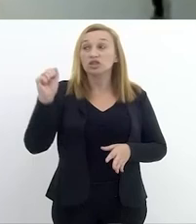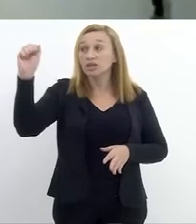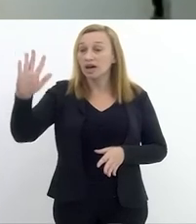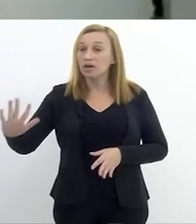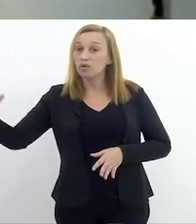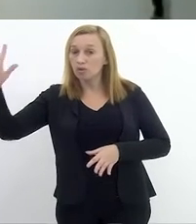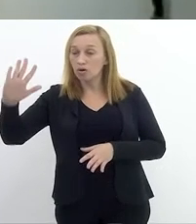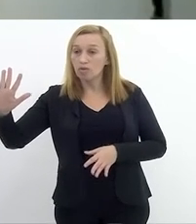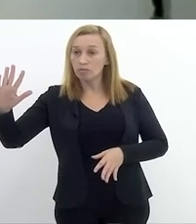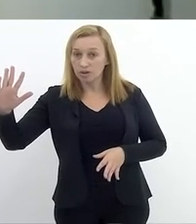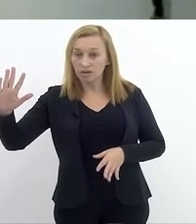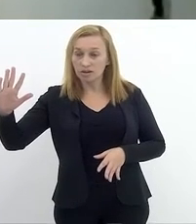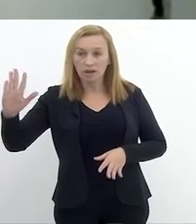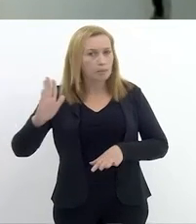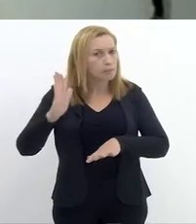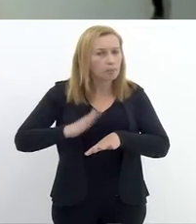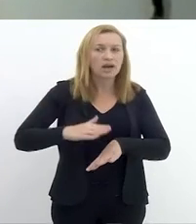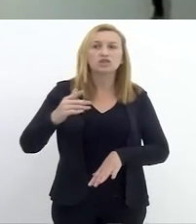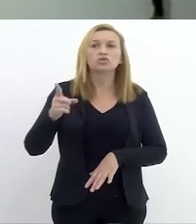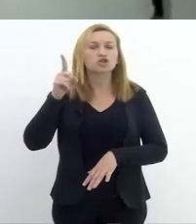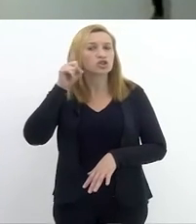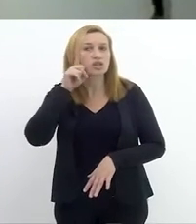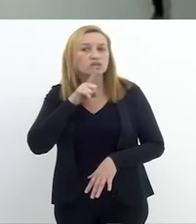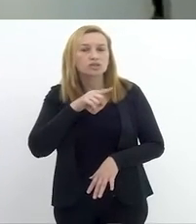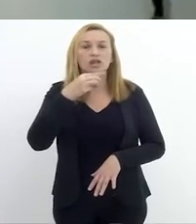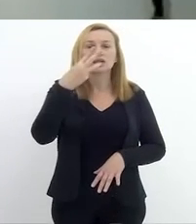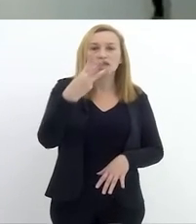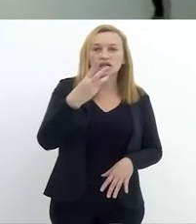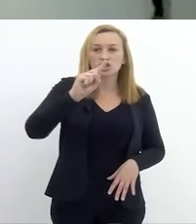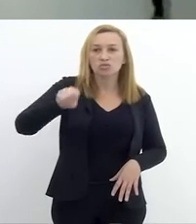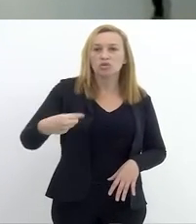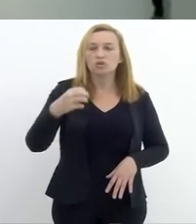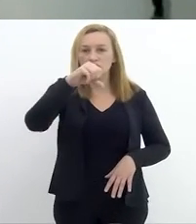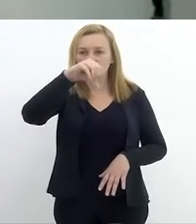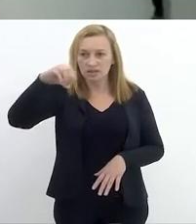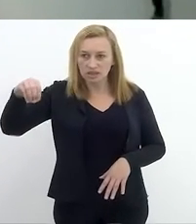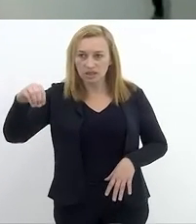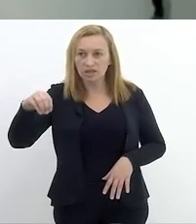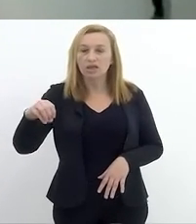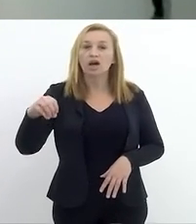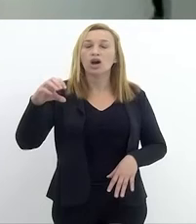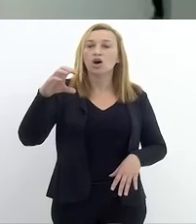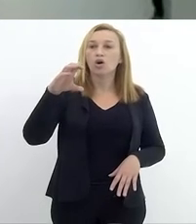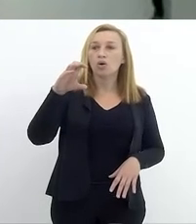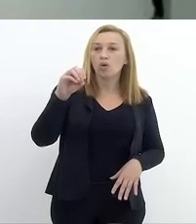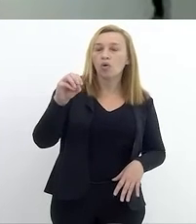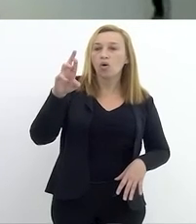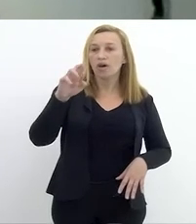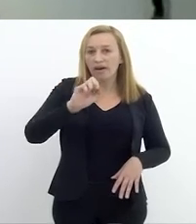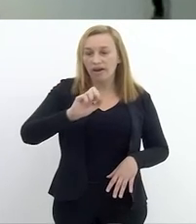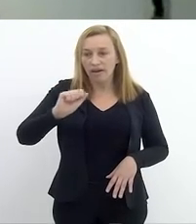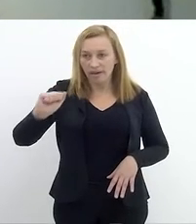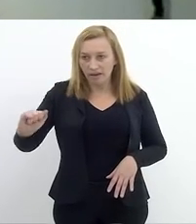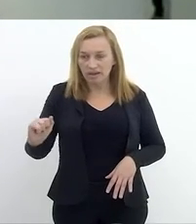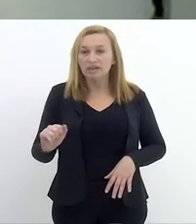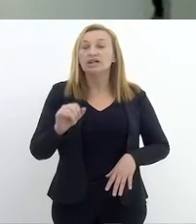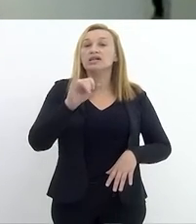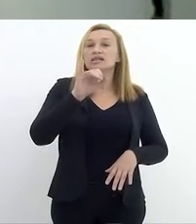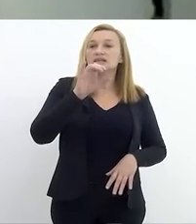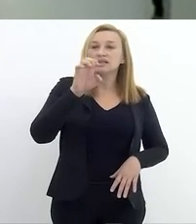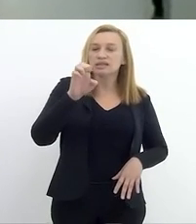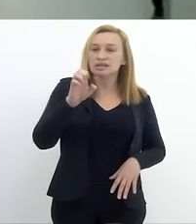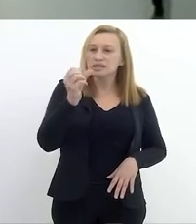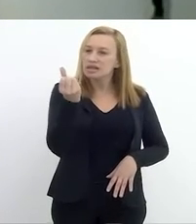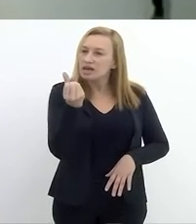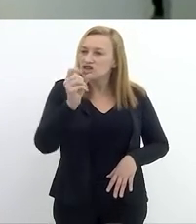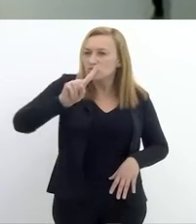3.200 pesquisadores para cada 1 milhão de habitantes. Nos Estados Unidos, são 3.900. Na Coreia, são